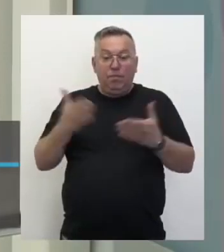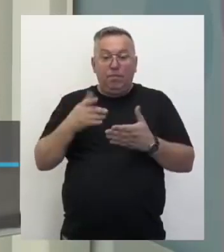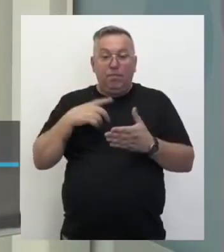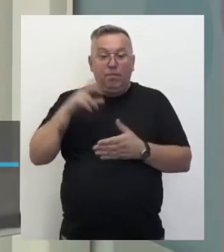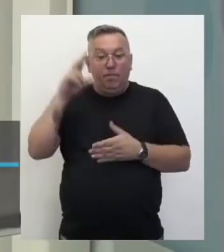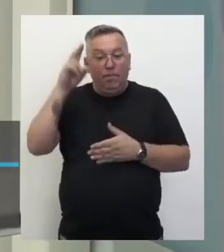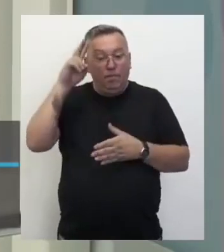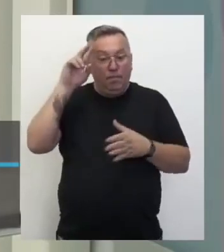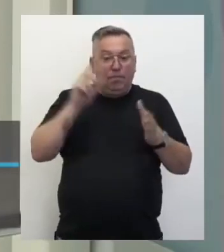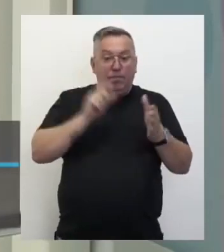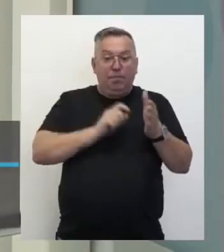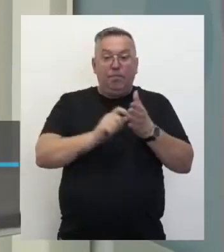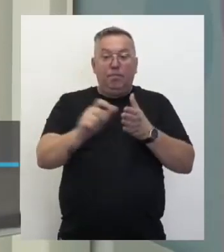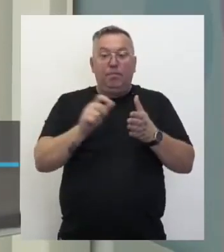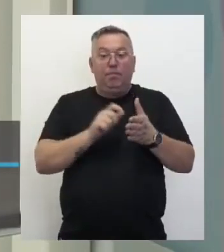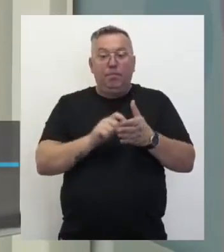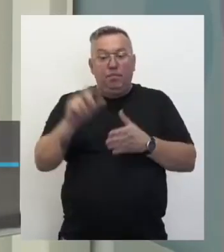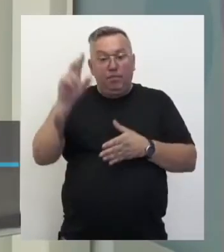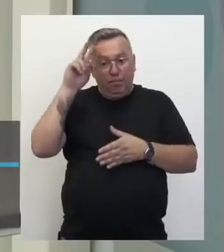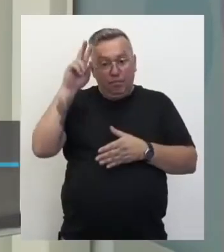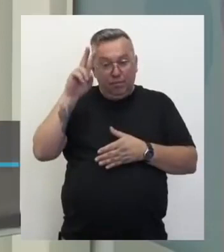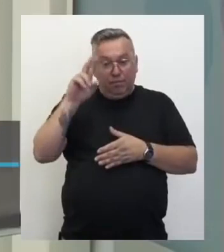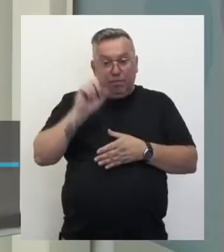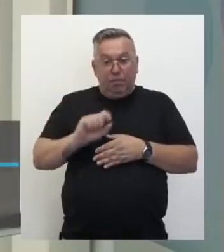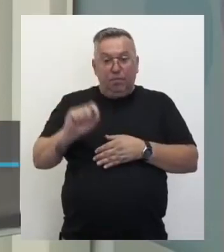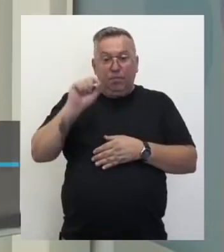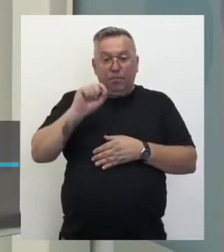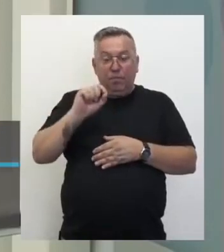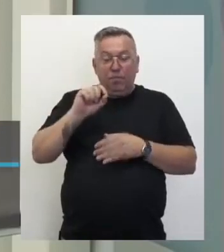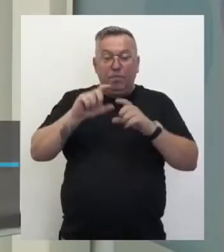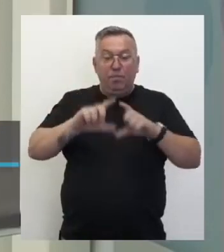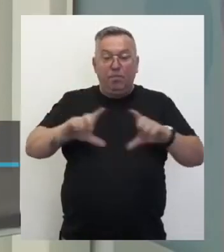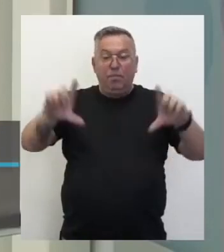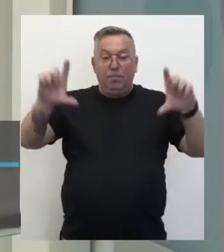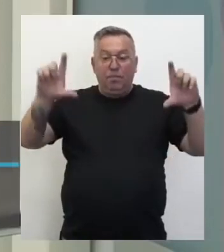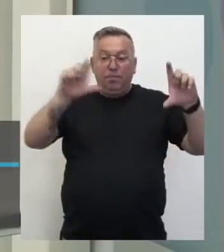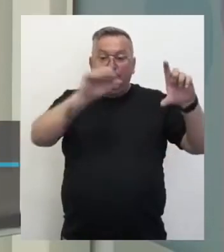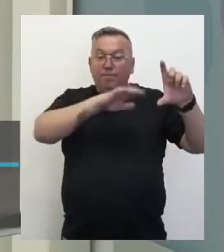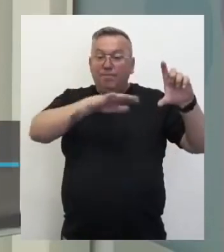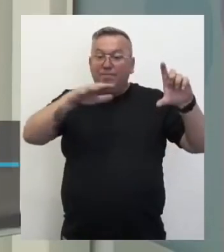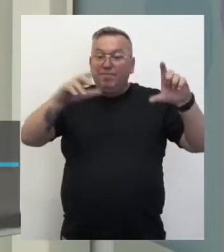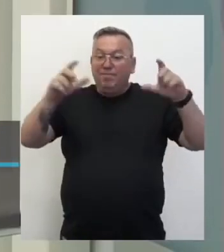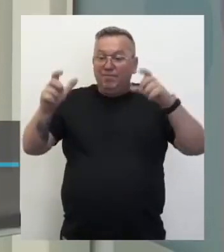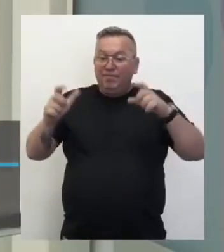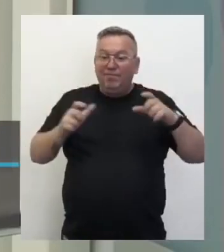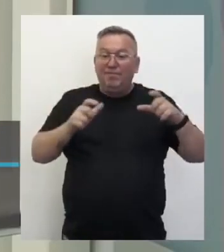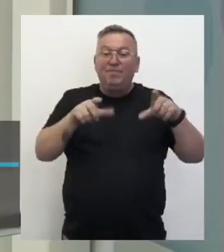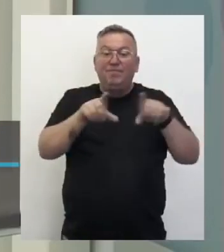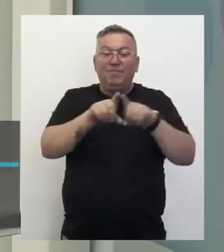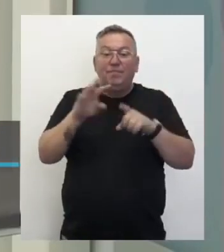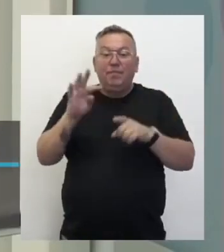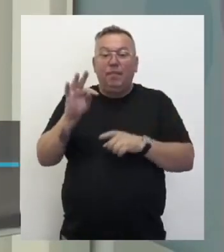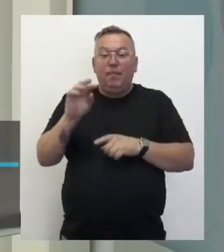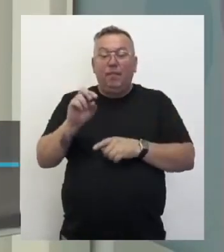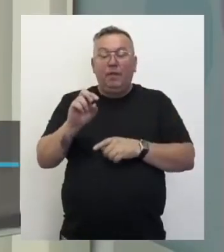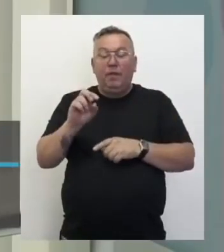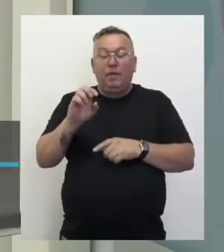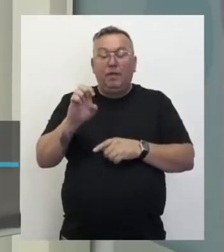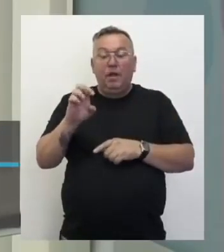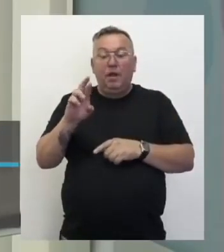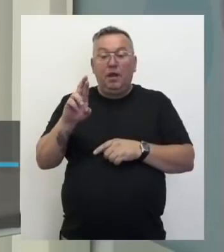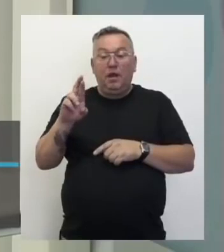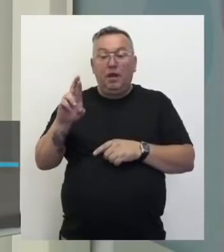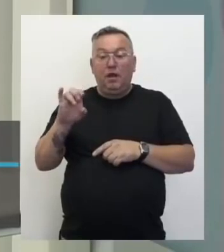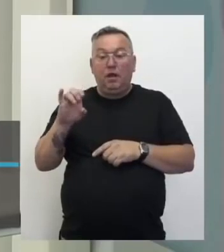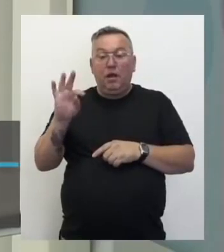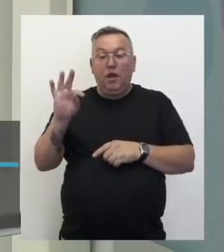de conceitos, retomamos o que é paisagem, lugar e território. E ao longo da aula,